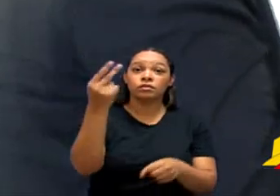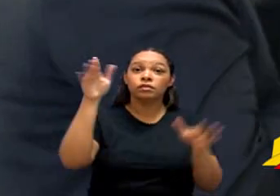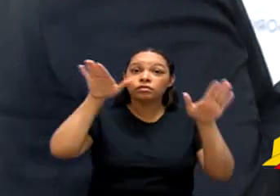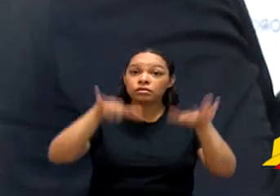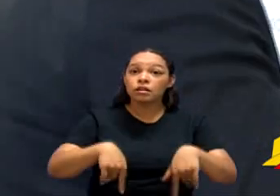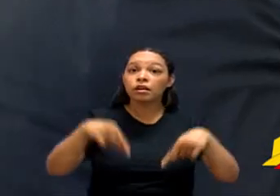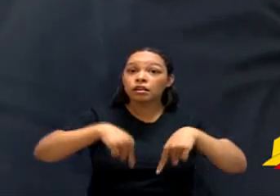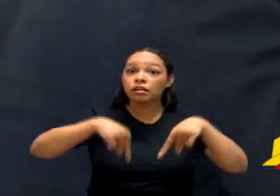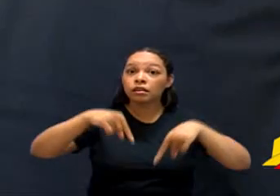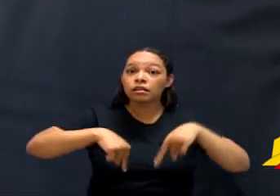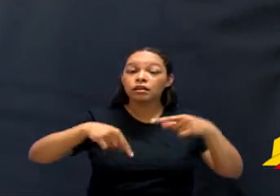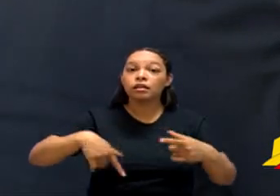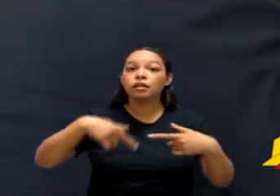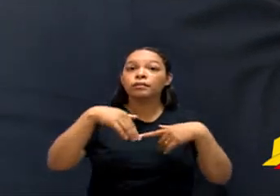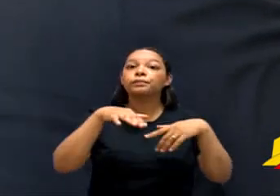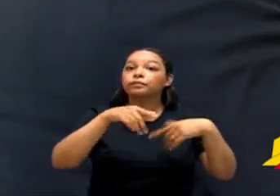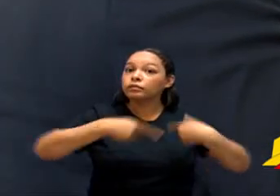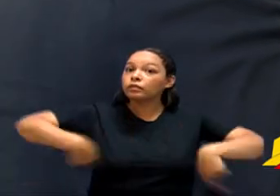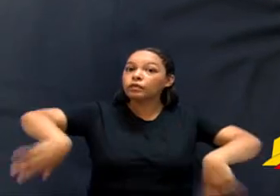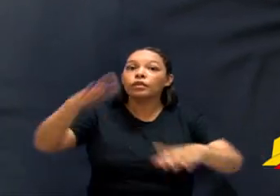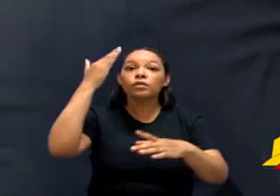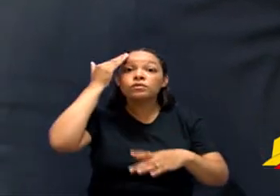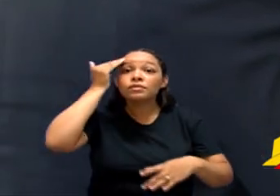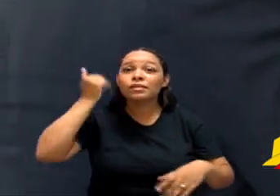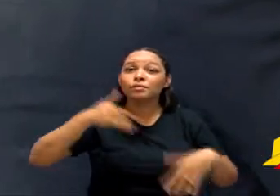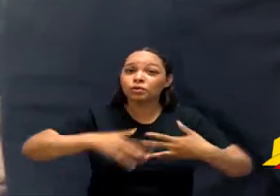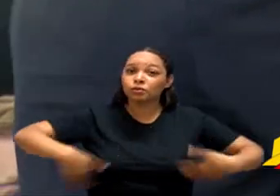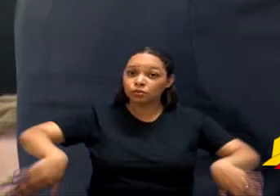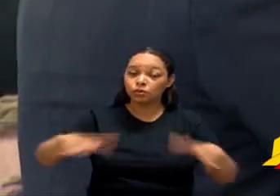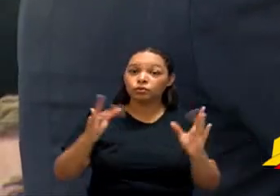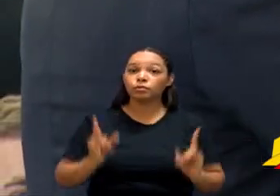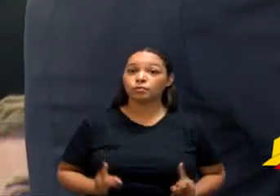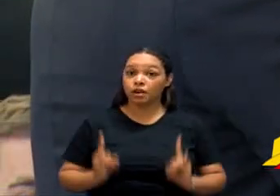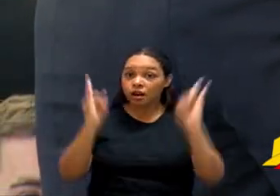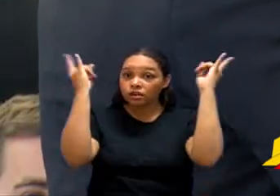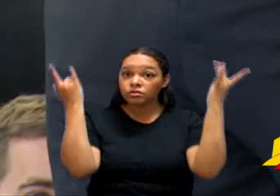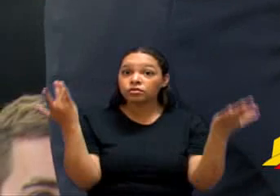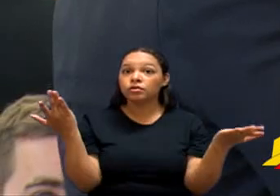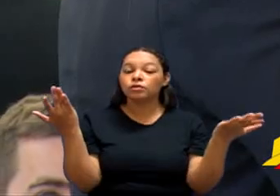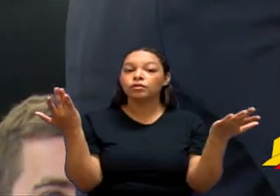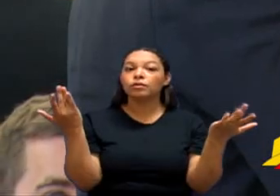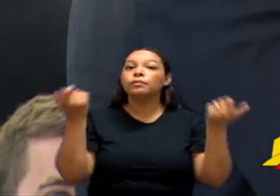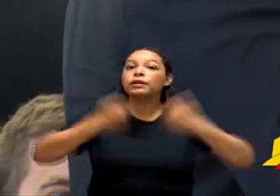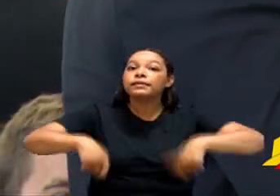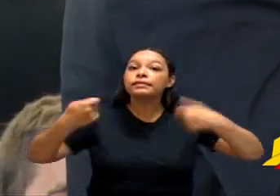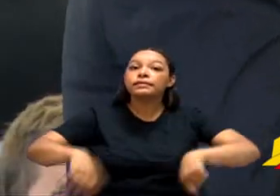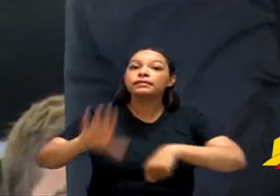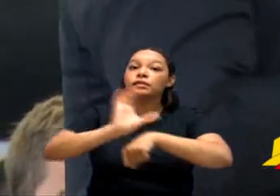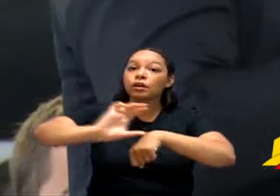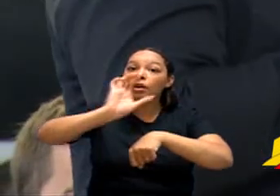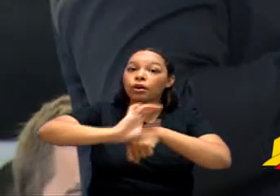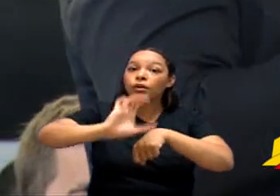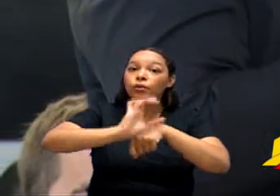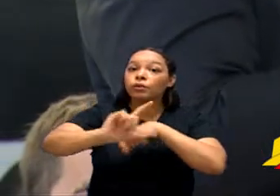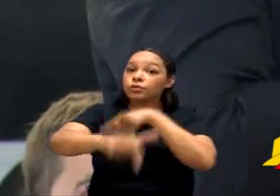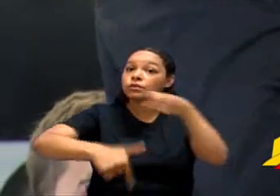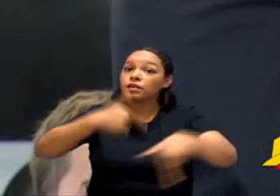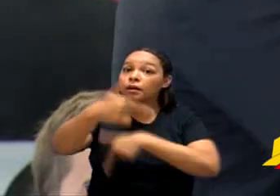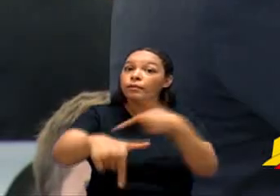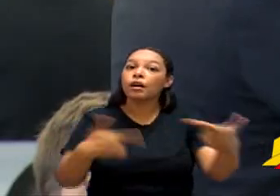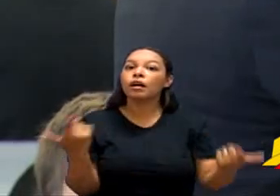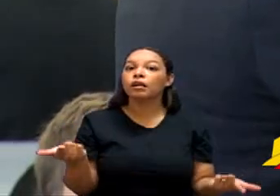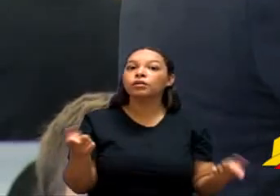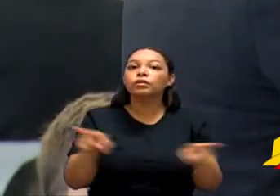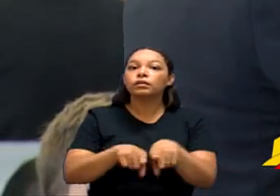O Sabe Tudo tem que virar curso profissionalizante, Péricles. Adaptar a pessoa para que tenha indicação